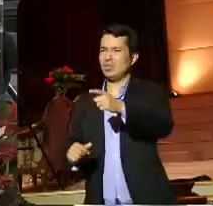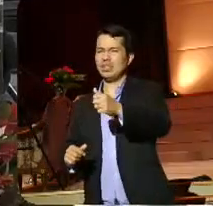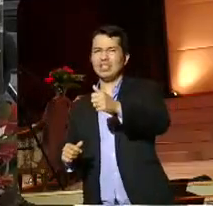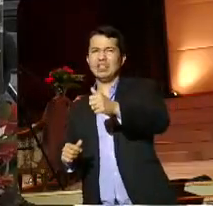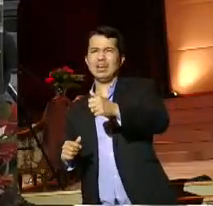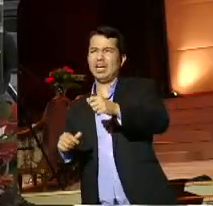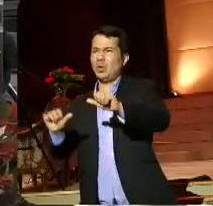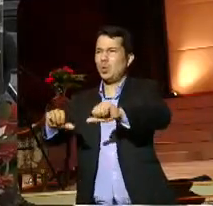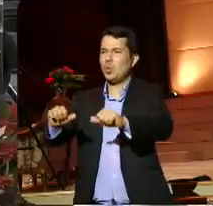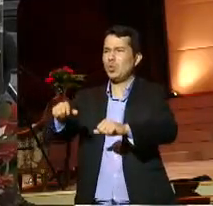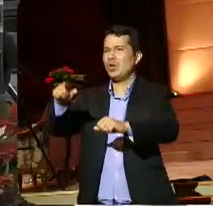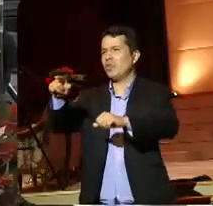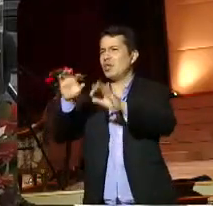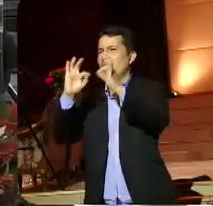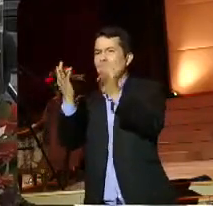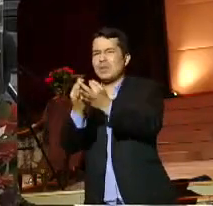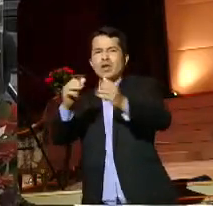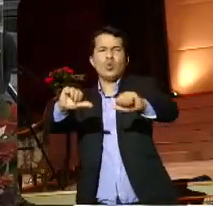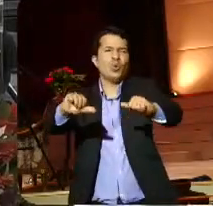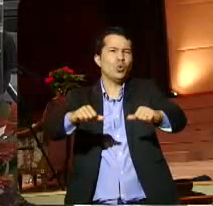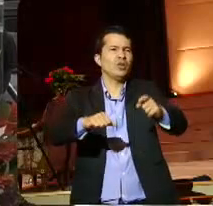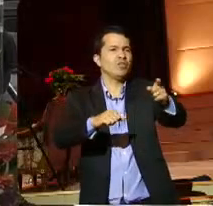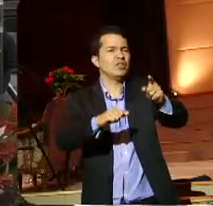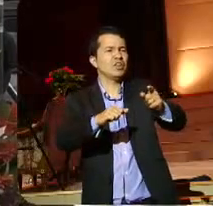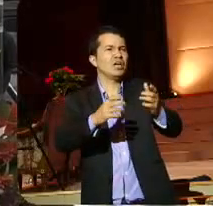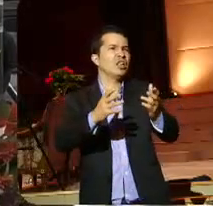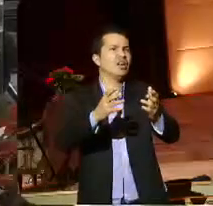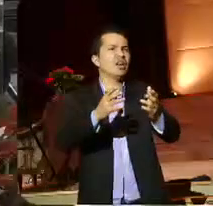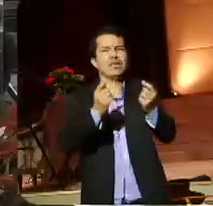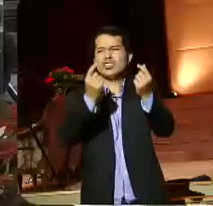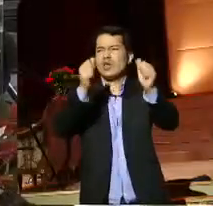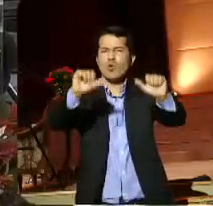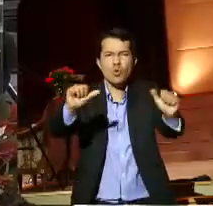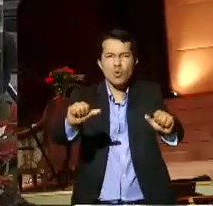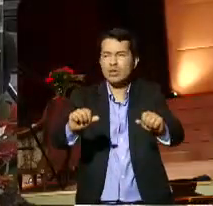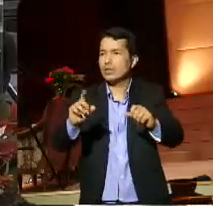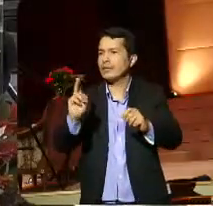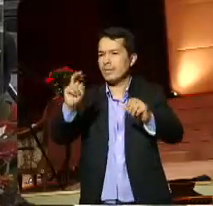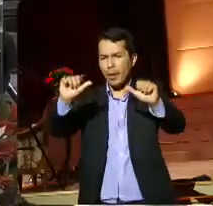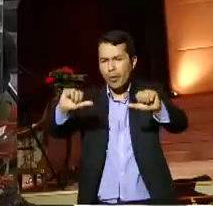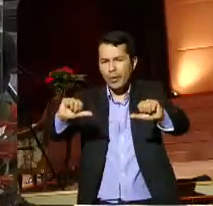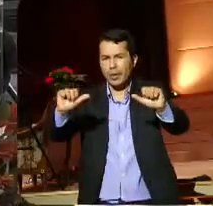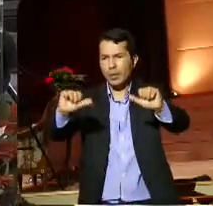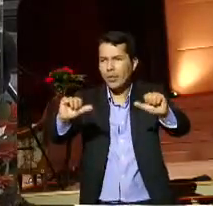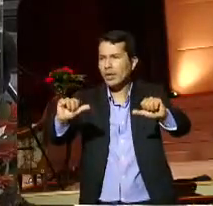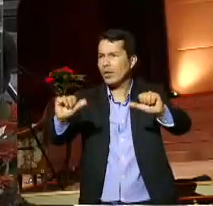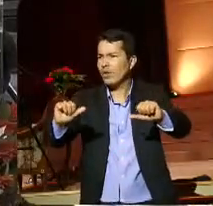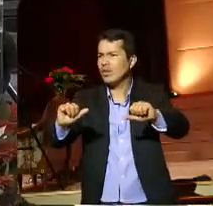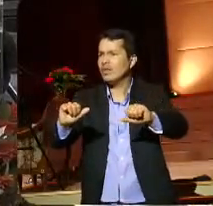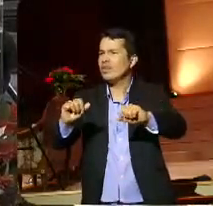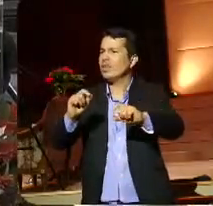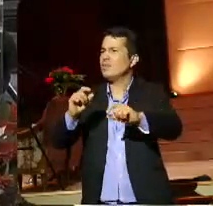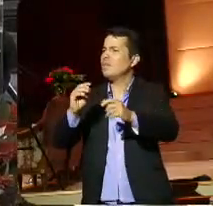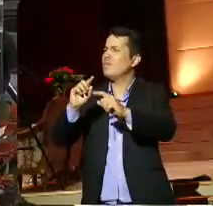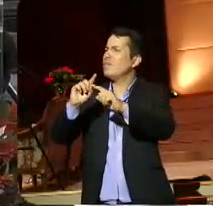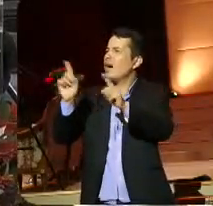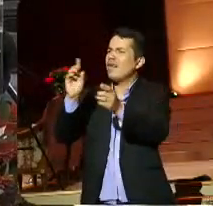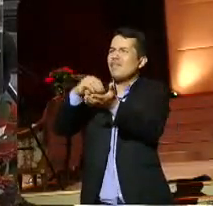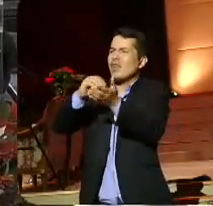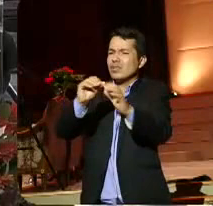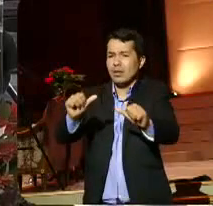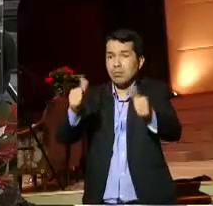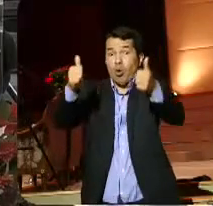proposta nenhuma, não tem solução nenhuma, não tem resposta nenhuma, é tudo desconstruir, porque no vácuo não sobra